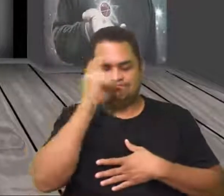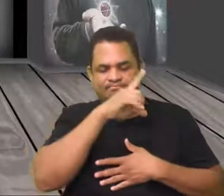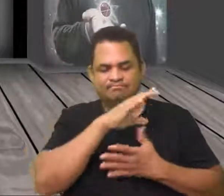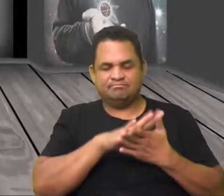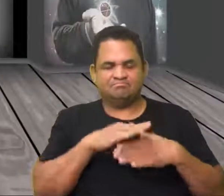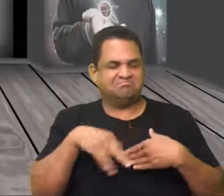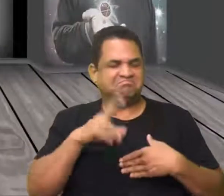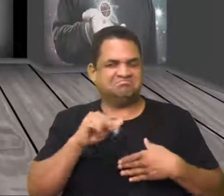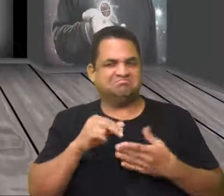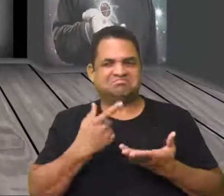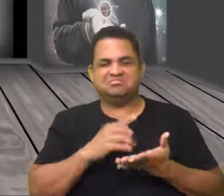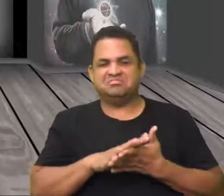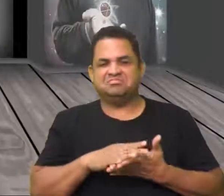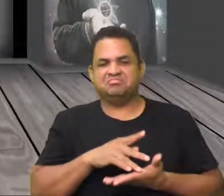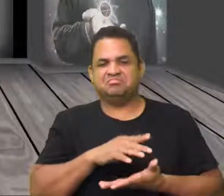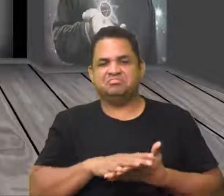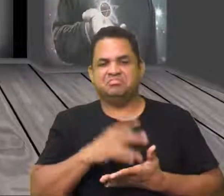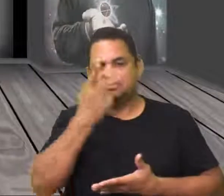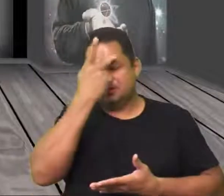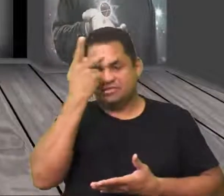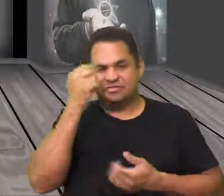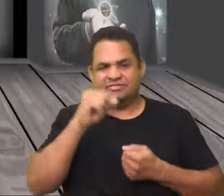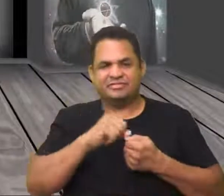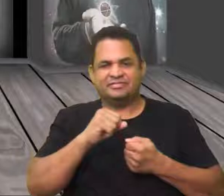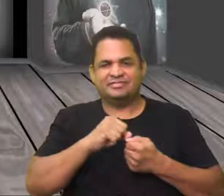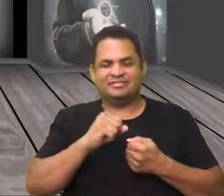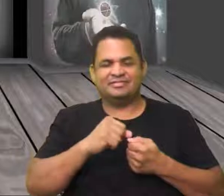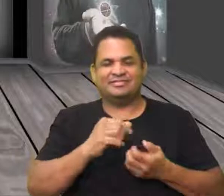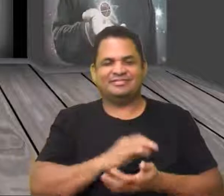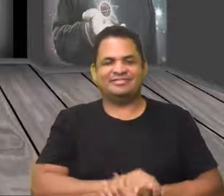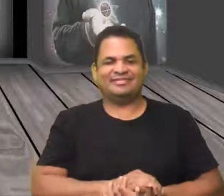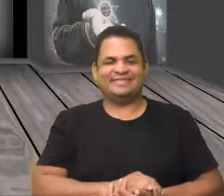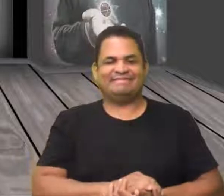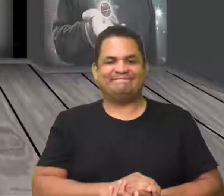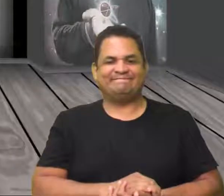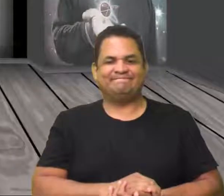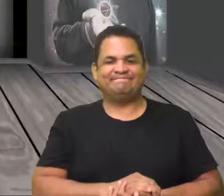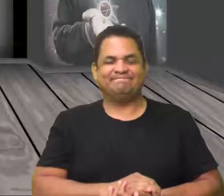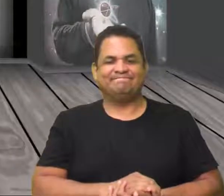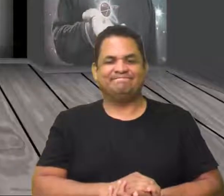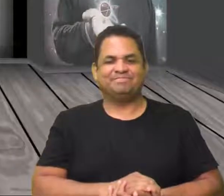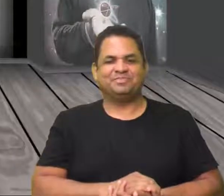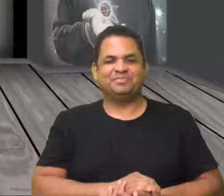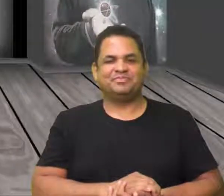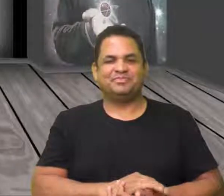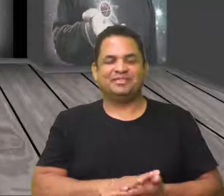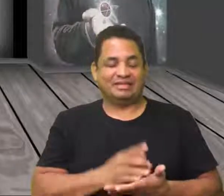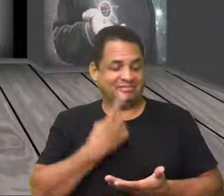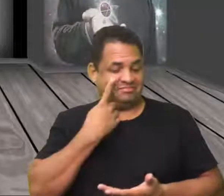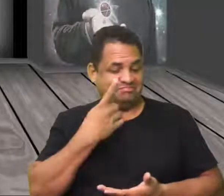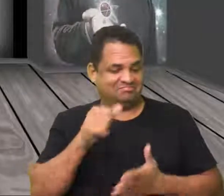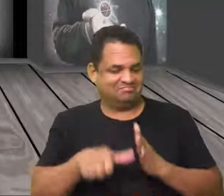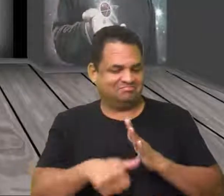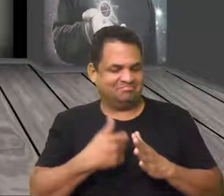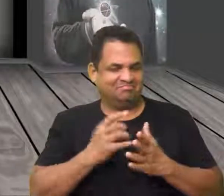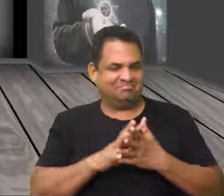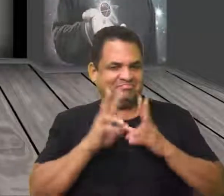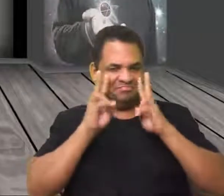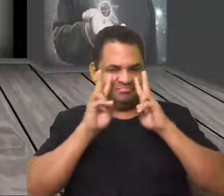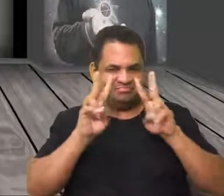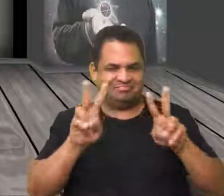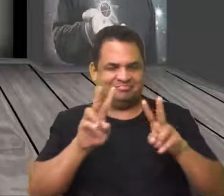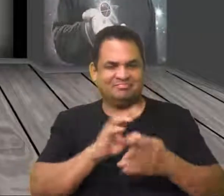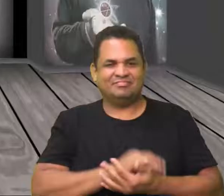ninguém fez. Montalho de Mileto copiou? Olha aí. Ele deve ter copiado de alguém deve ter feito, mas ele foi o primeiro que observou. Então ele foi o